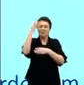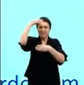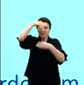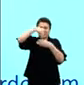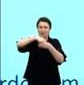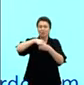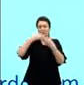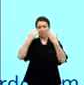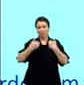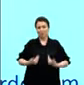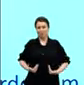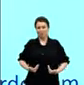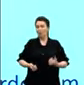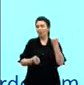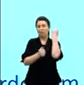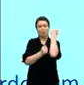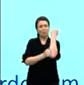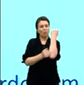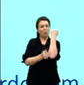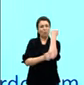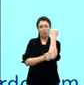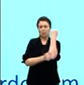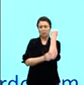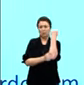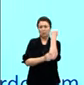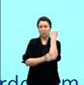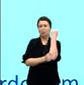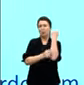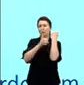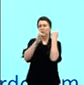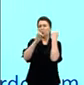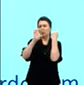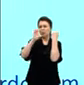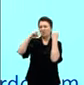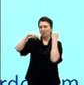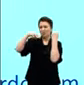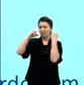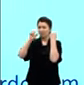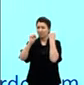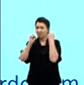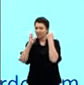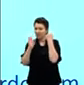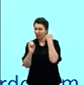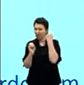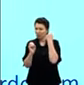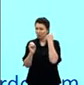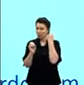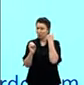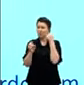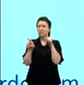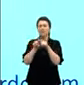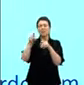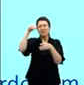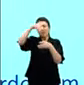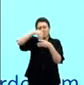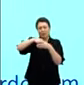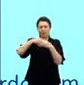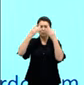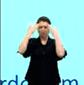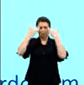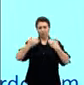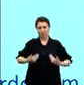é a letra A. Vamos ver o conjuntivo denso. O conjuntivo denso também ele já está ali, a parte de dentro do